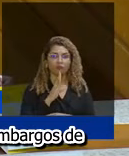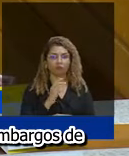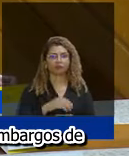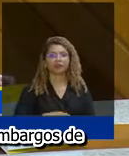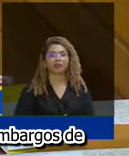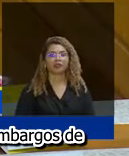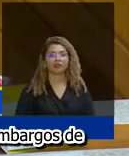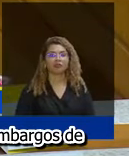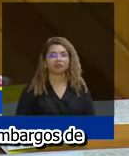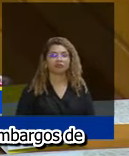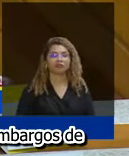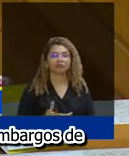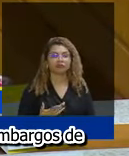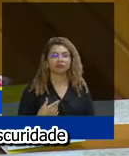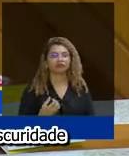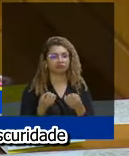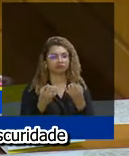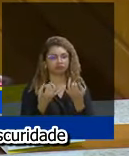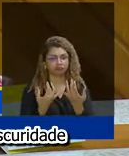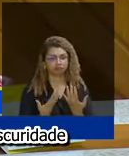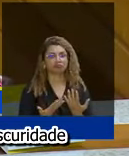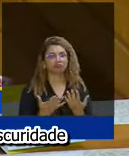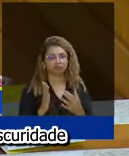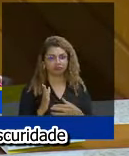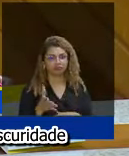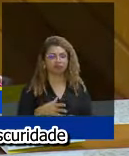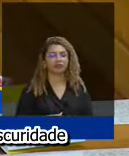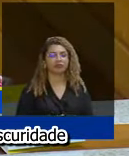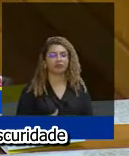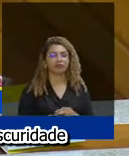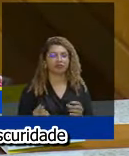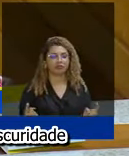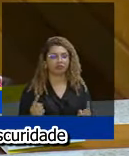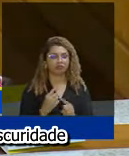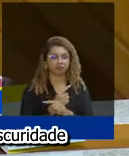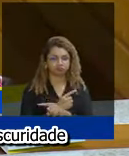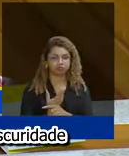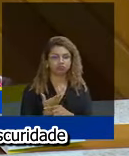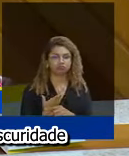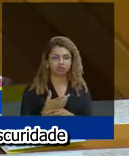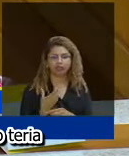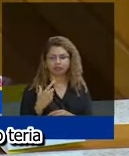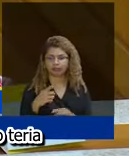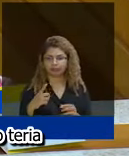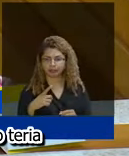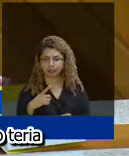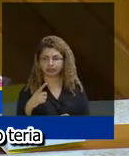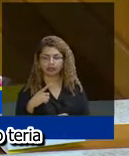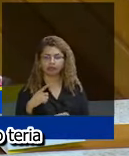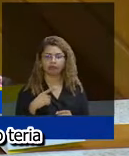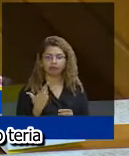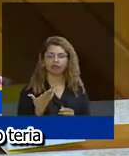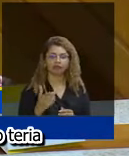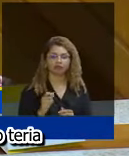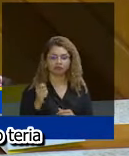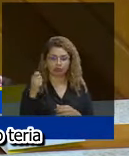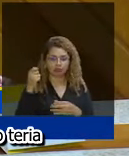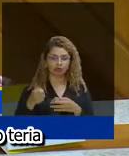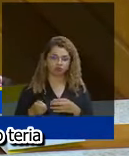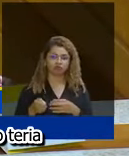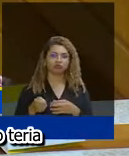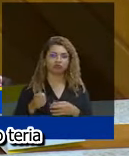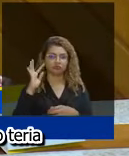conforme relatado, cuida-se de embargos de declaração, opostos ao argumento da existência de obscuridade na decisão questionada.